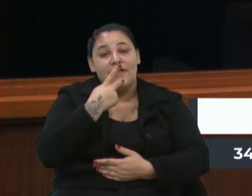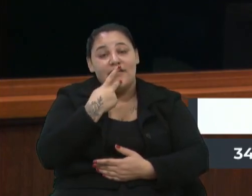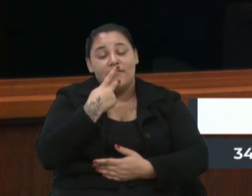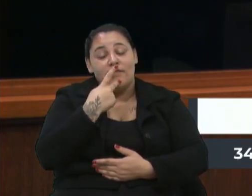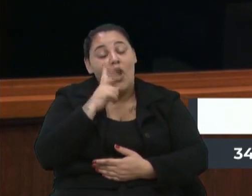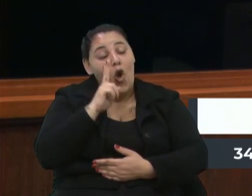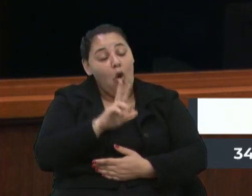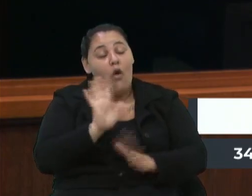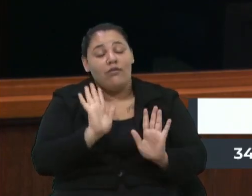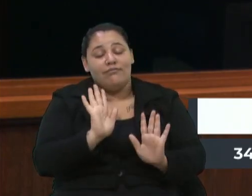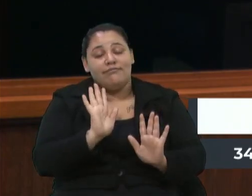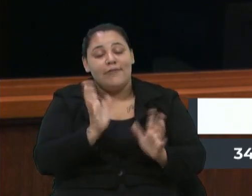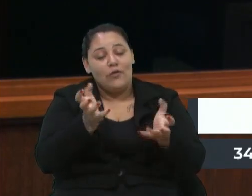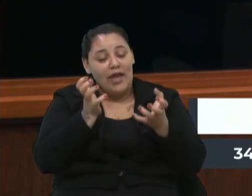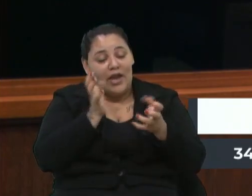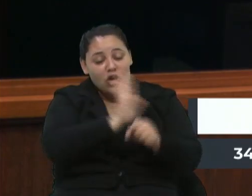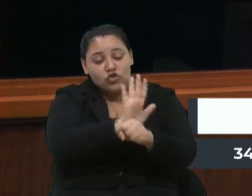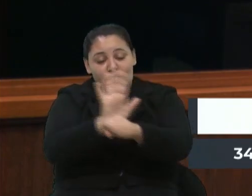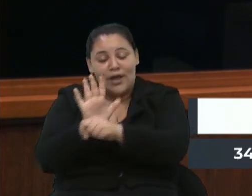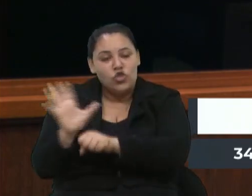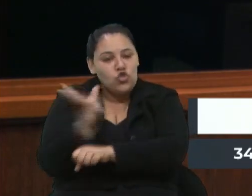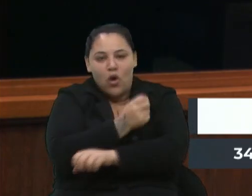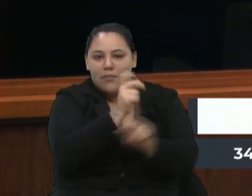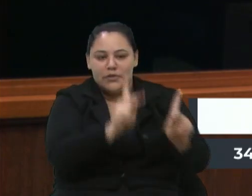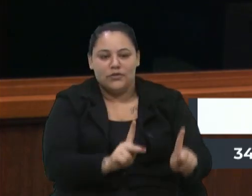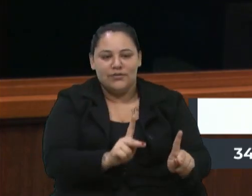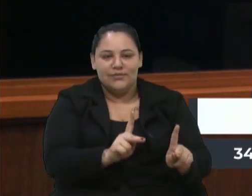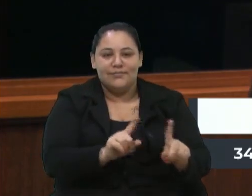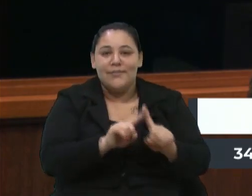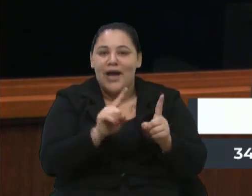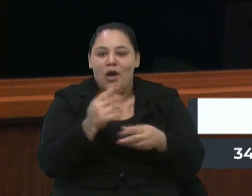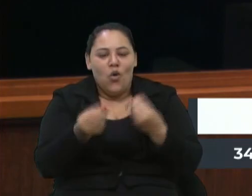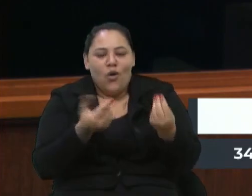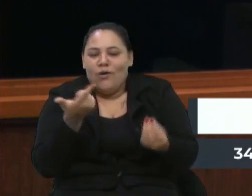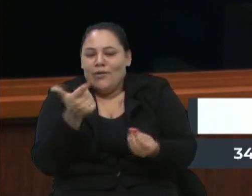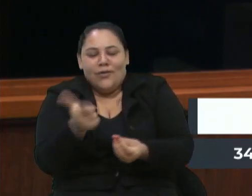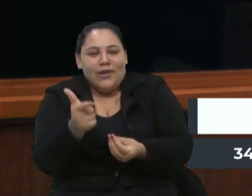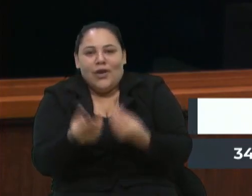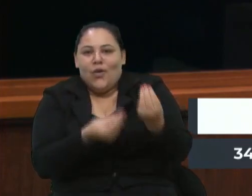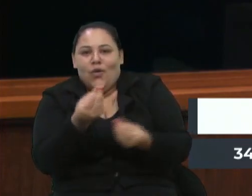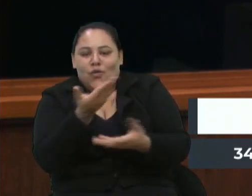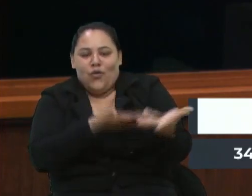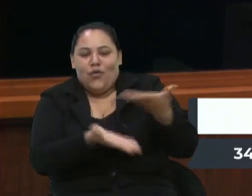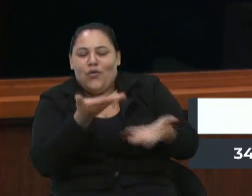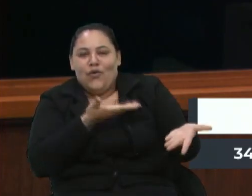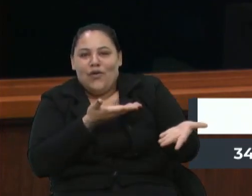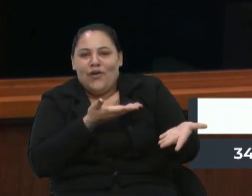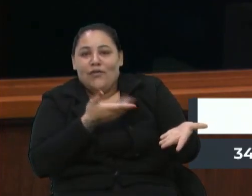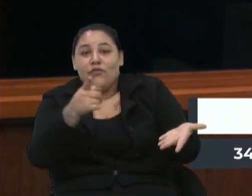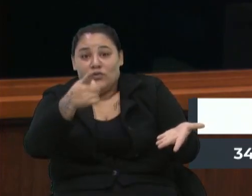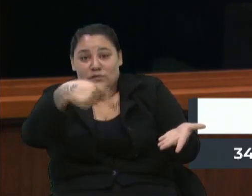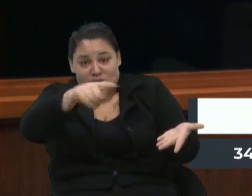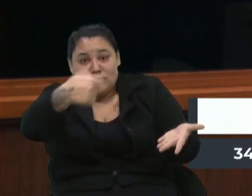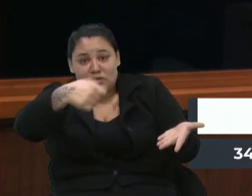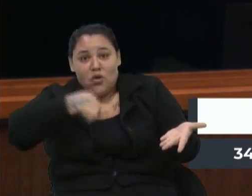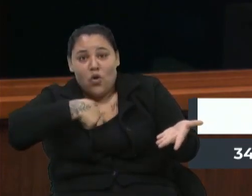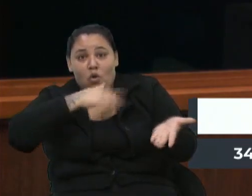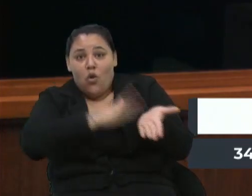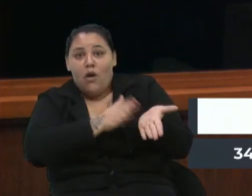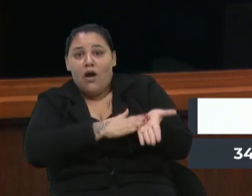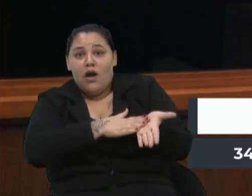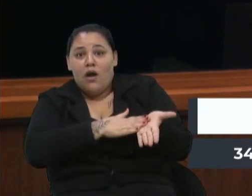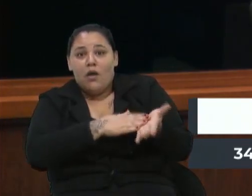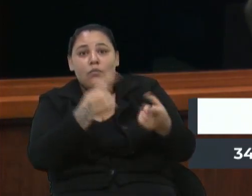mundo, mas como não tem para todo mundo, me cobrem. Porque se não tiver um movimento, pessoas da